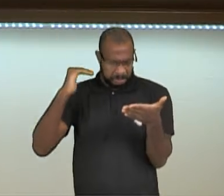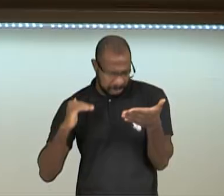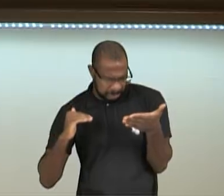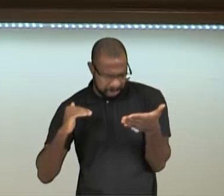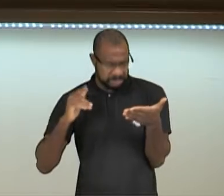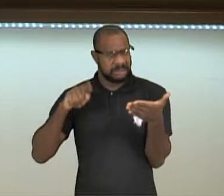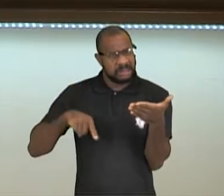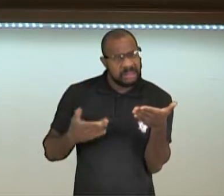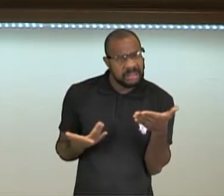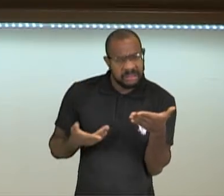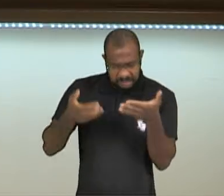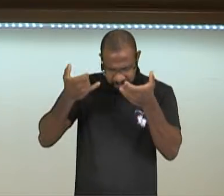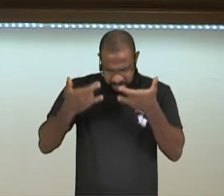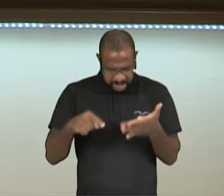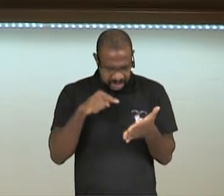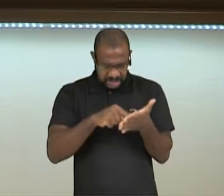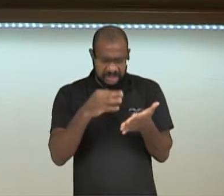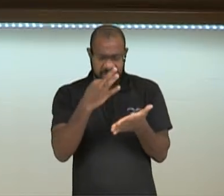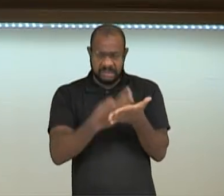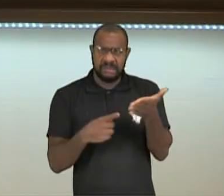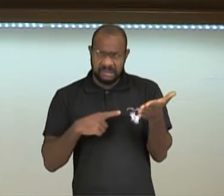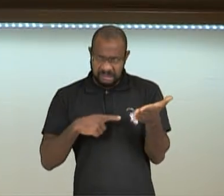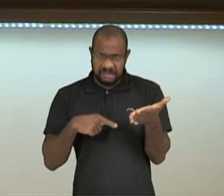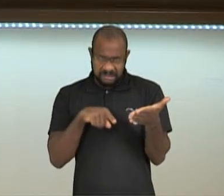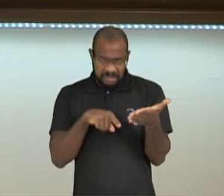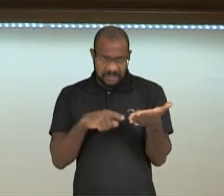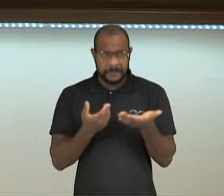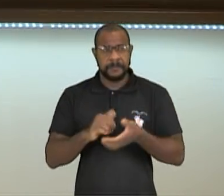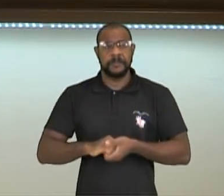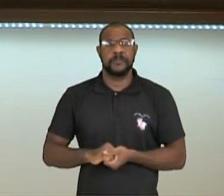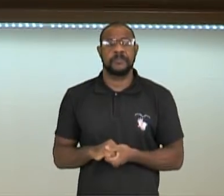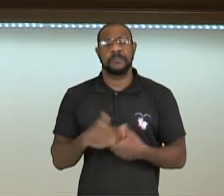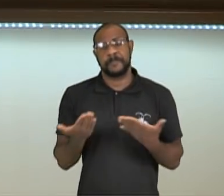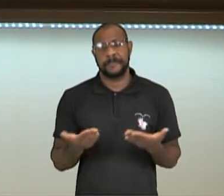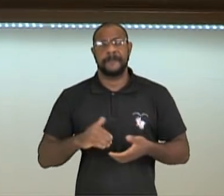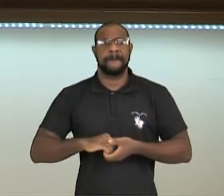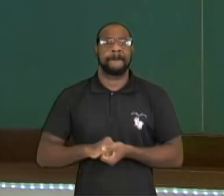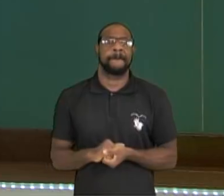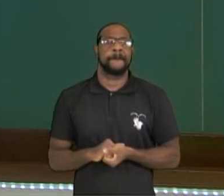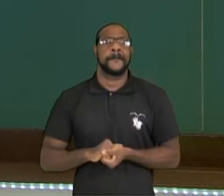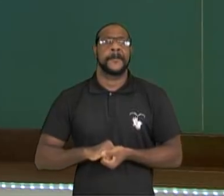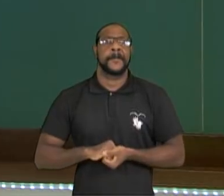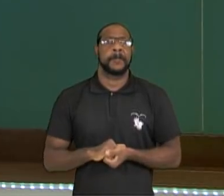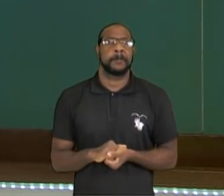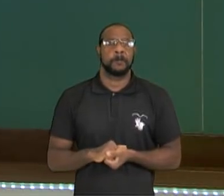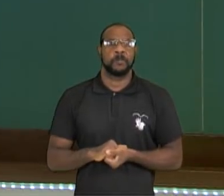baixa? Todas essas informações você tem aí no texto, certo? Então vamos lá, let's go!